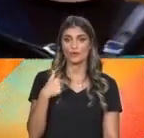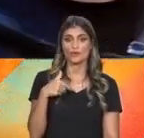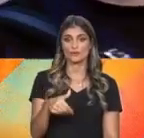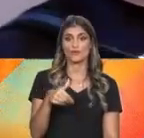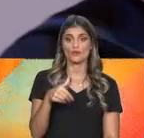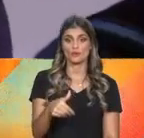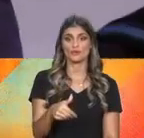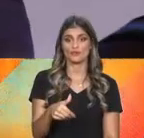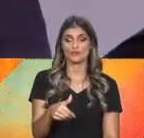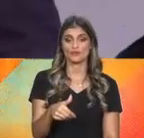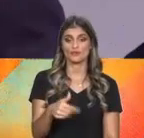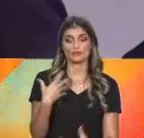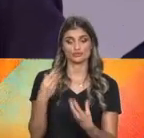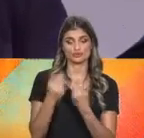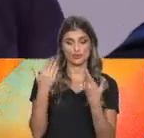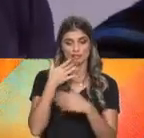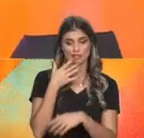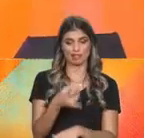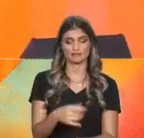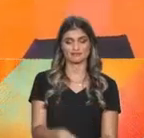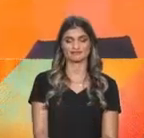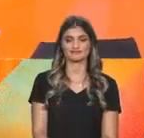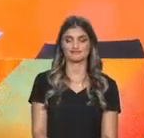essa cultiva consoada.